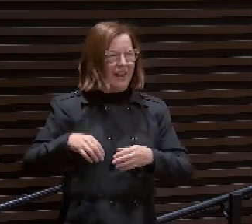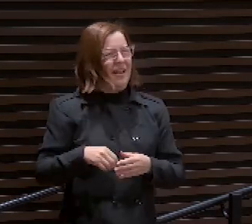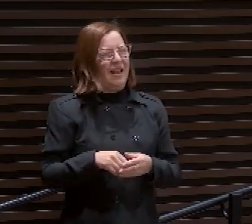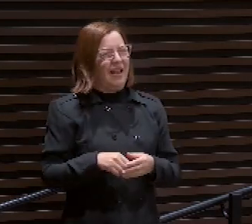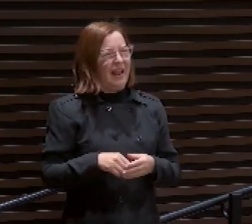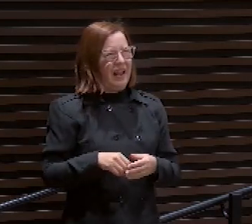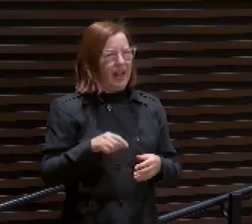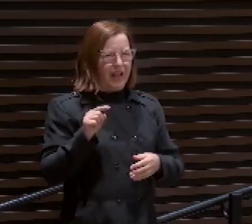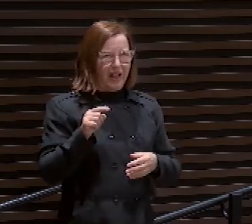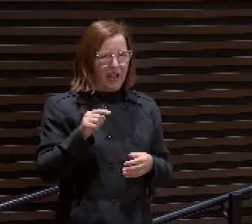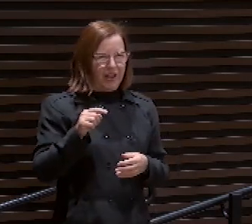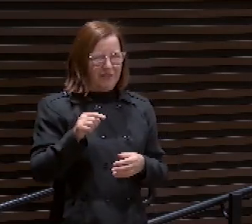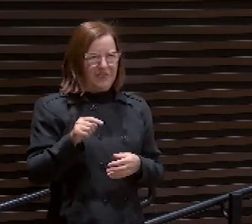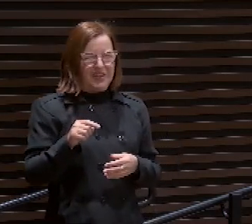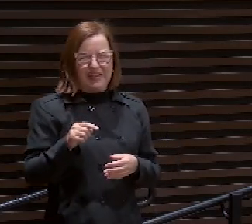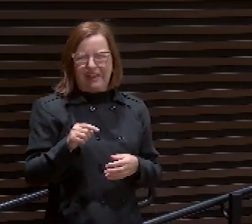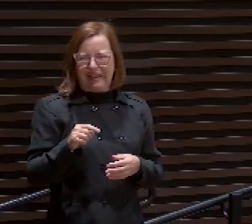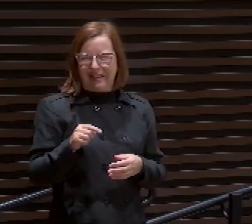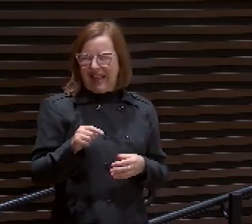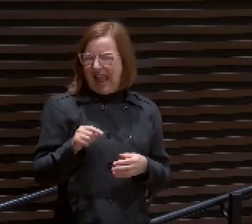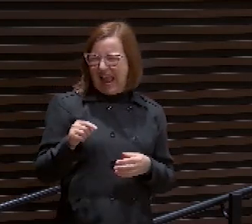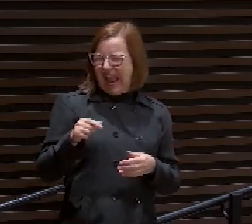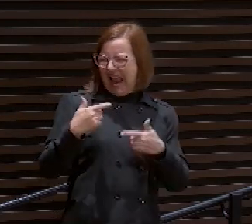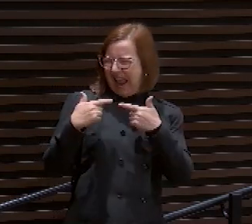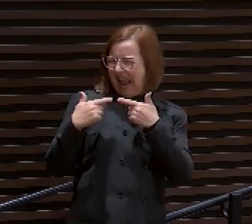Falando em eu acho é pouco, esses dias